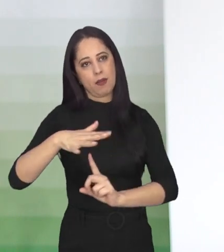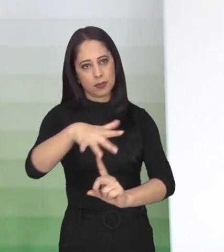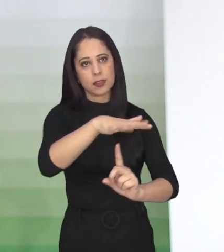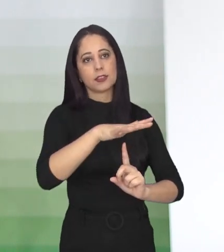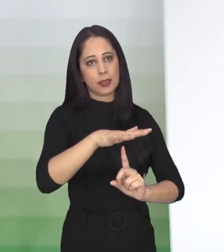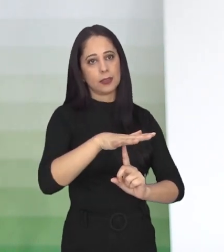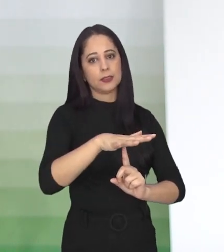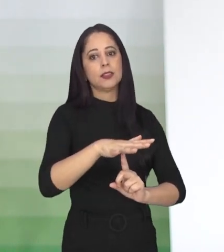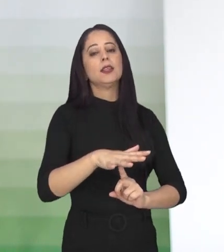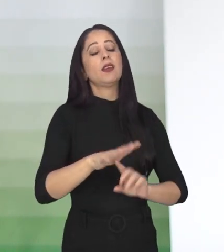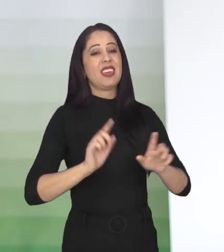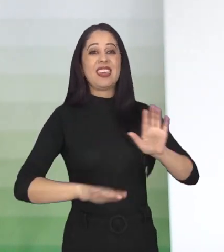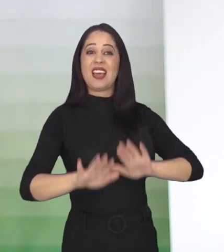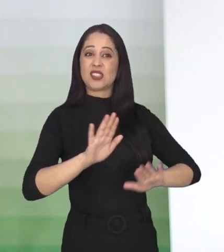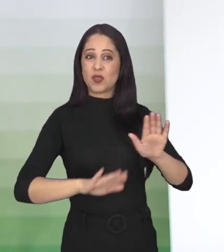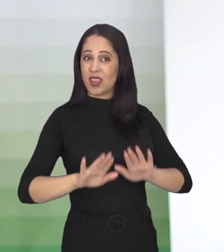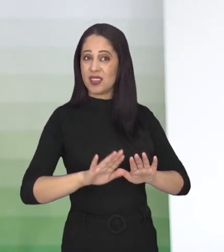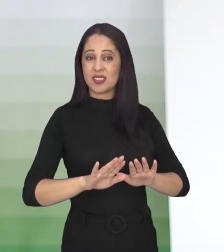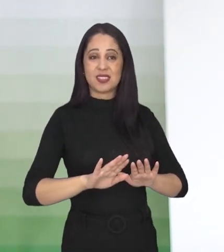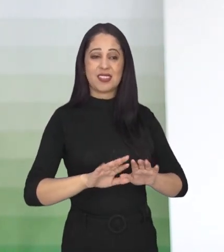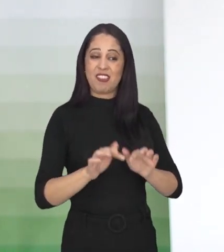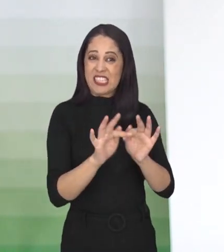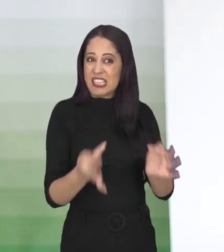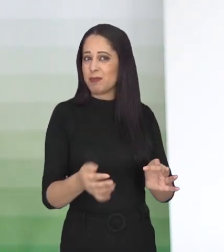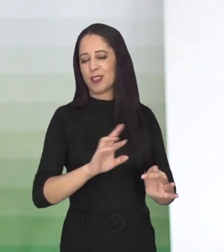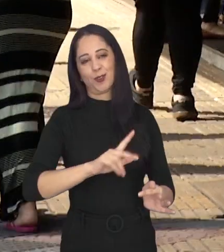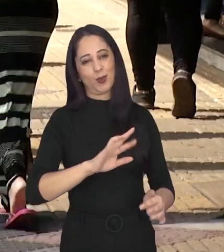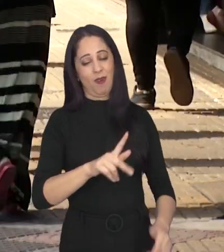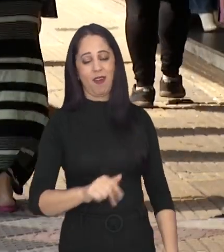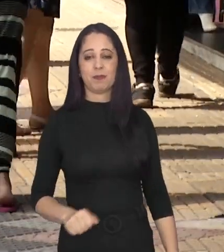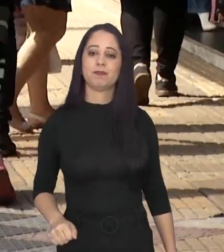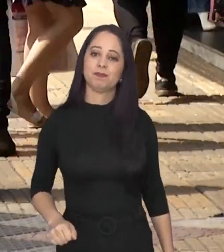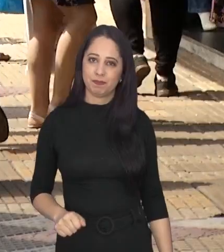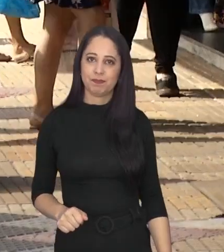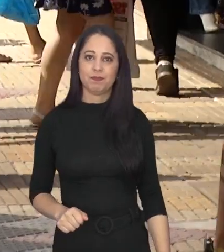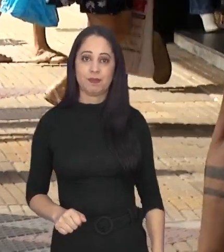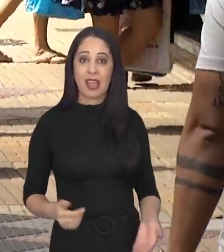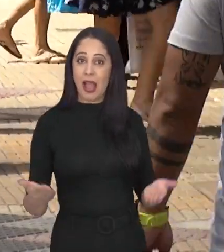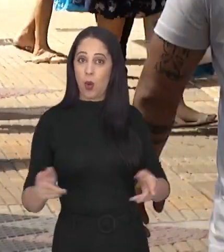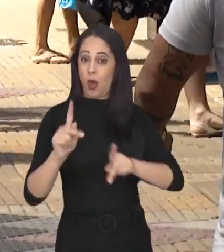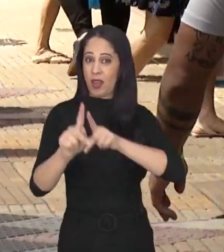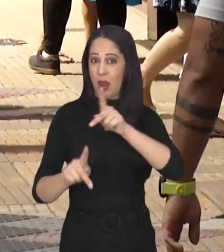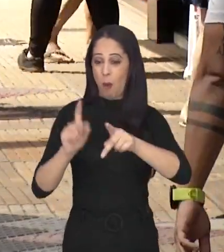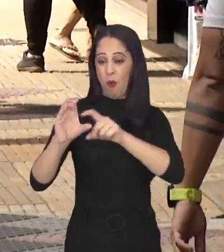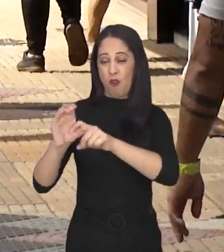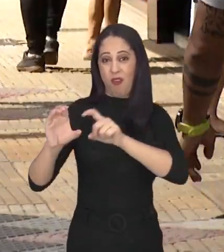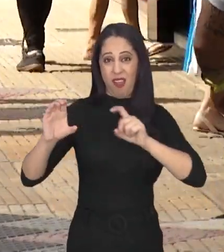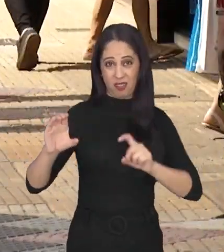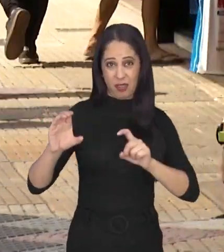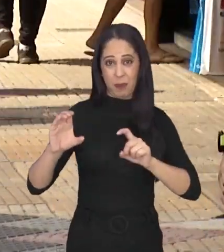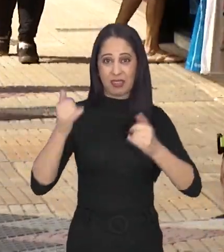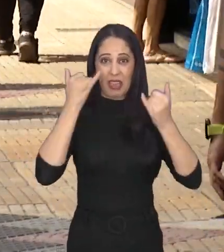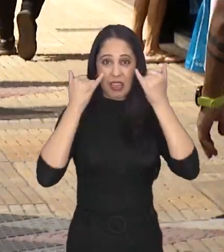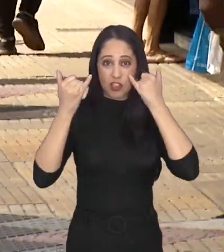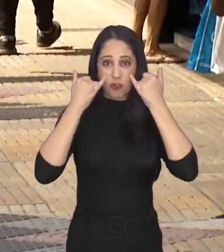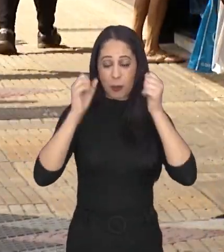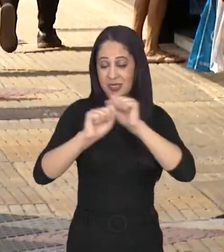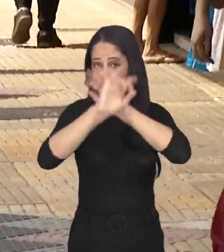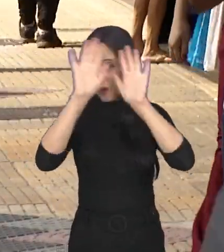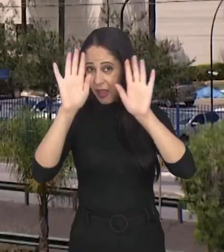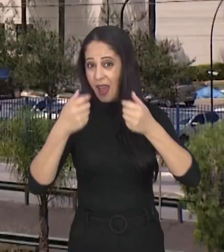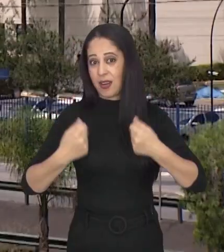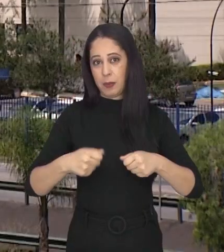resolvido no processo de regularização e às vezes não são questões simples. Para dar mais autonomia à população e tornar as informações mais